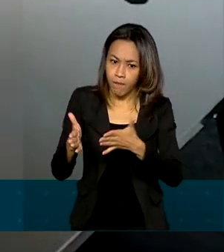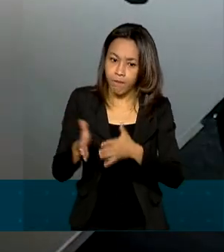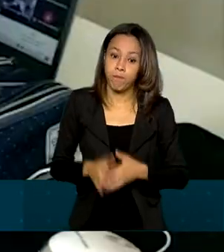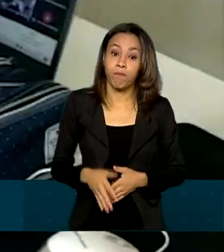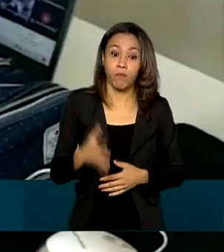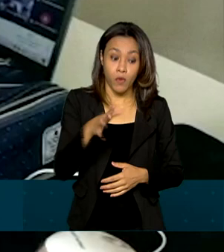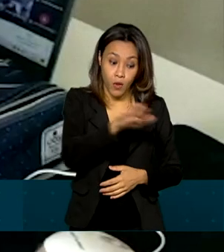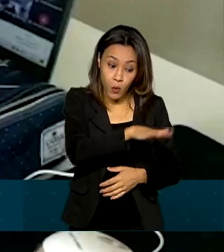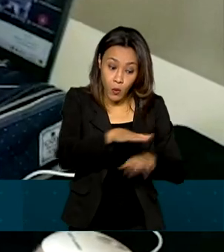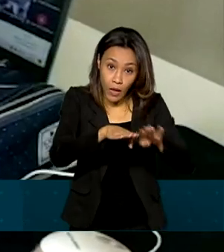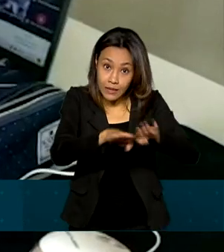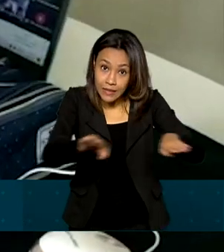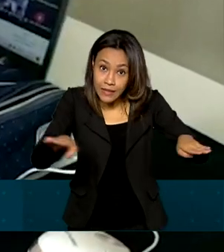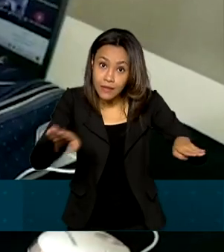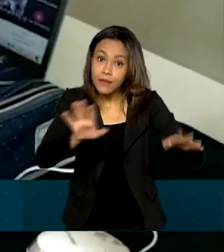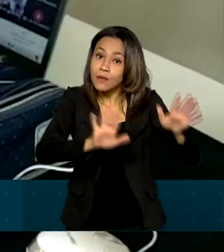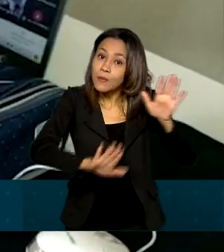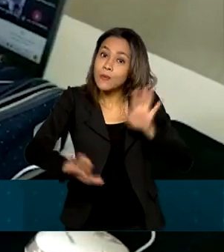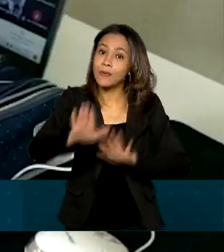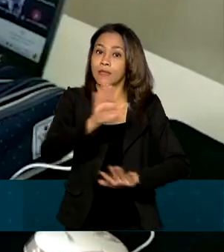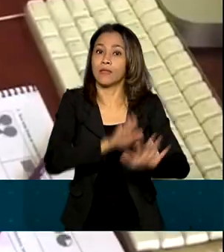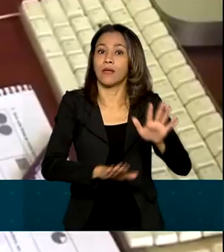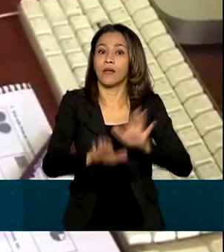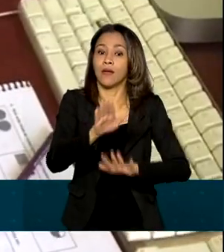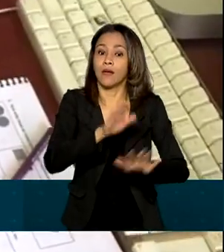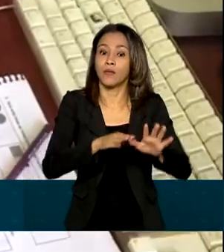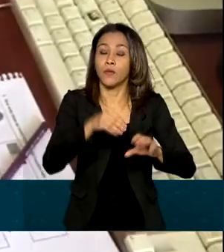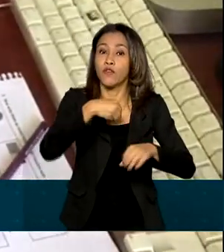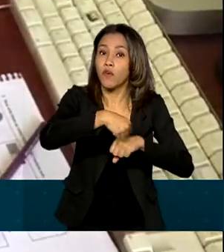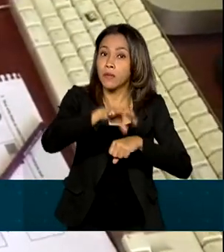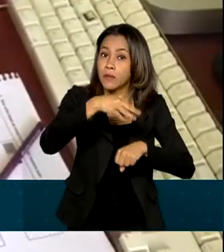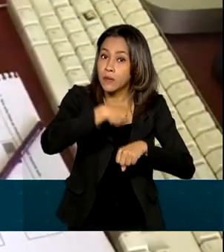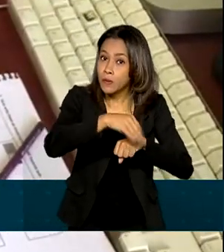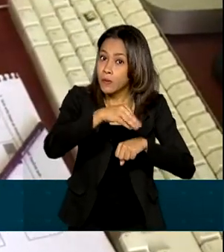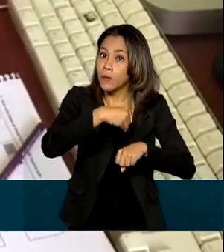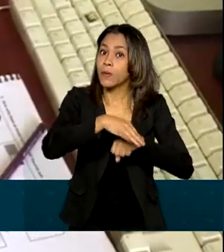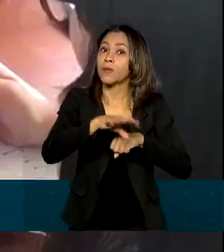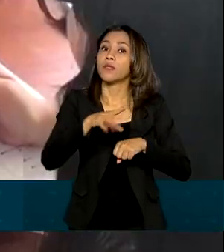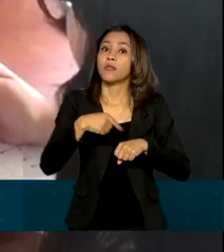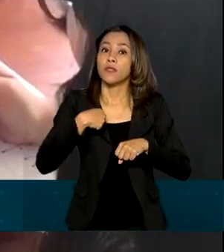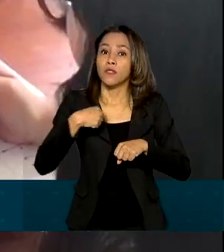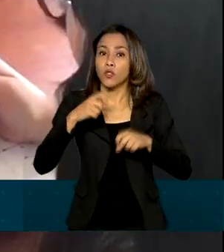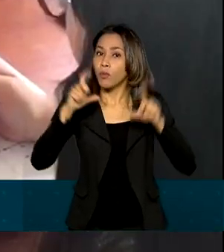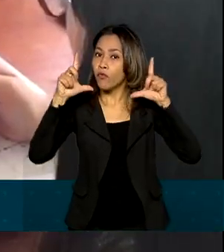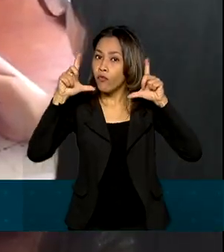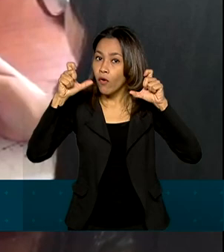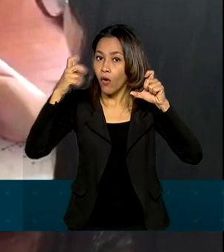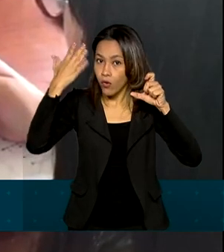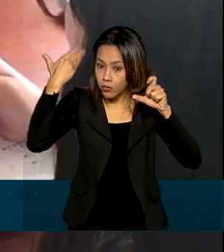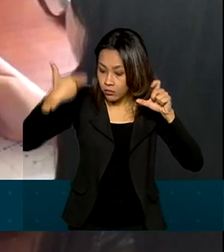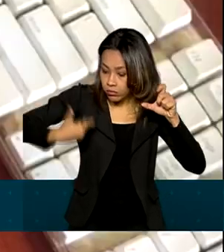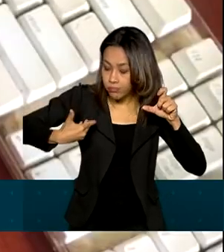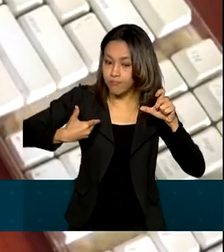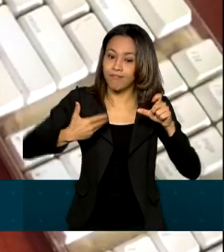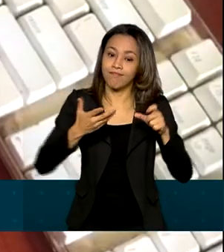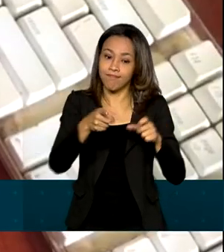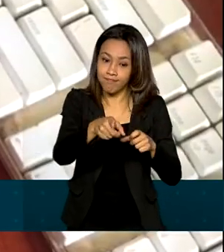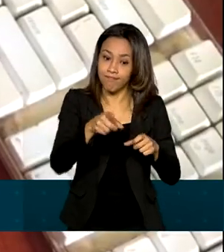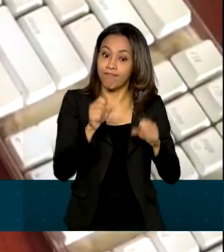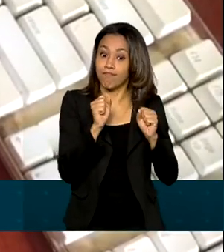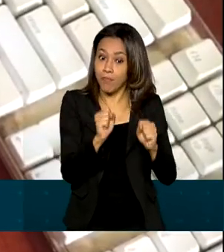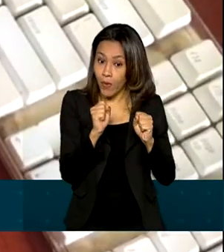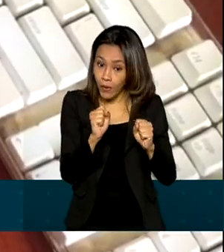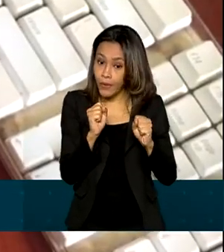filhos devem tomar cuidados no envio de informações e postagem de fotos. As vítimas